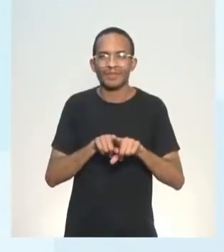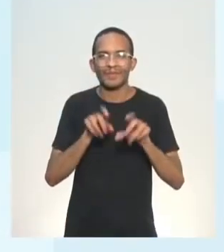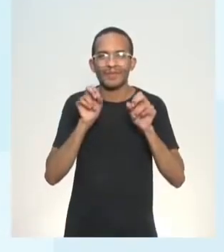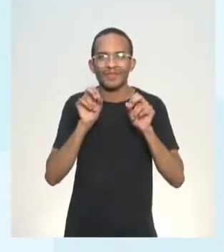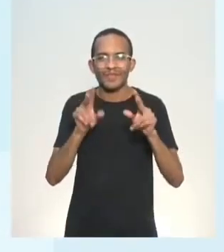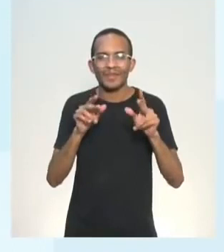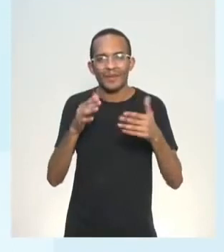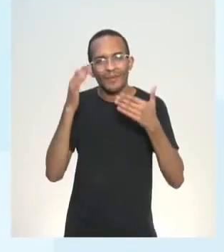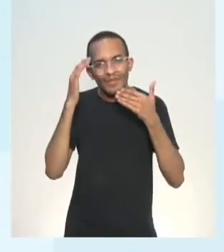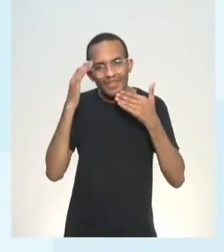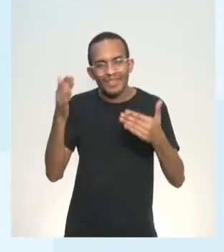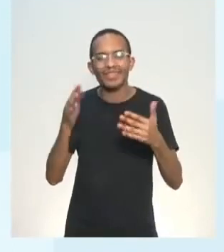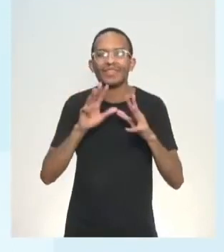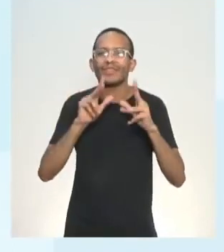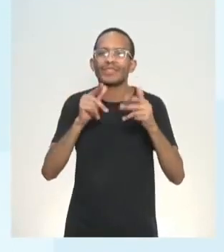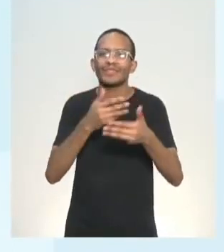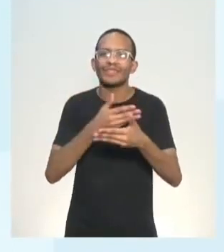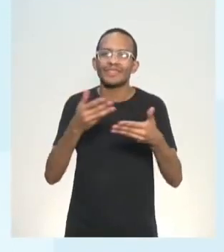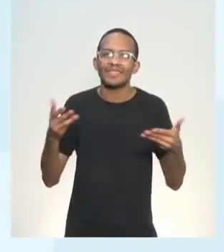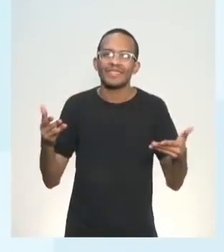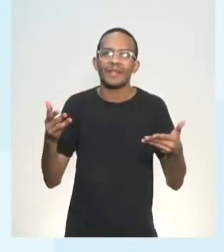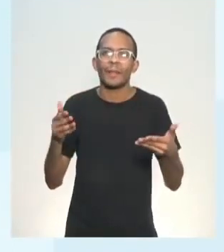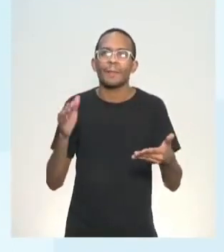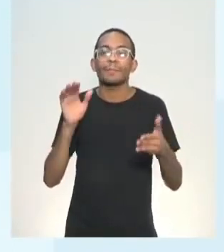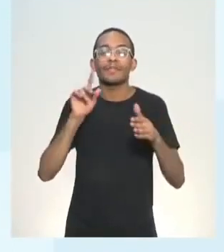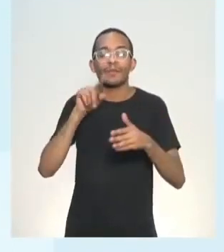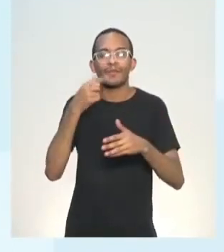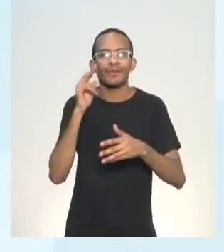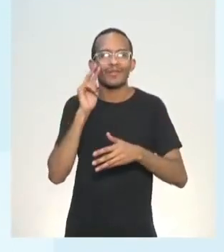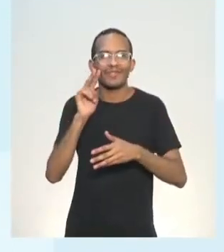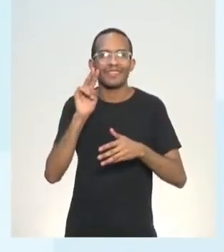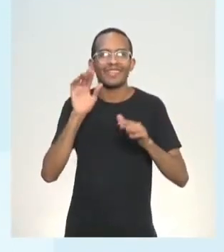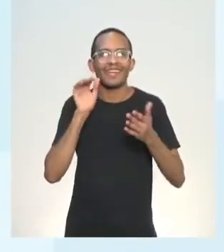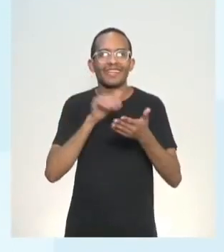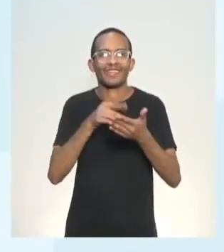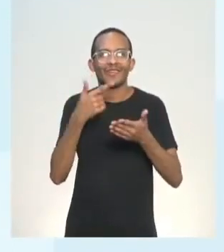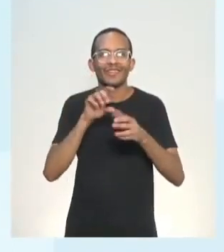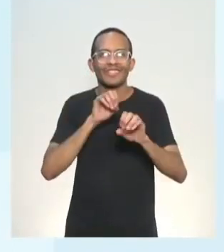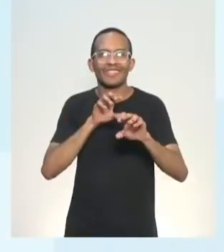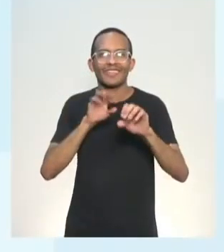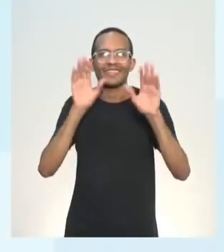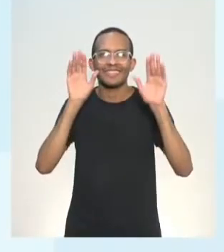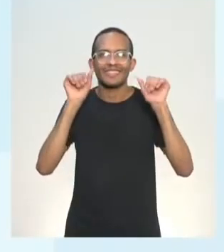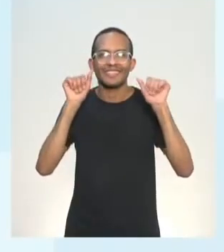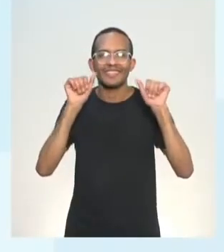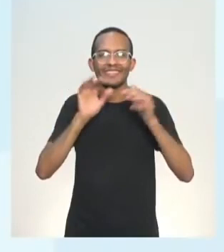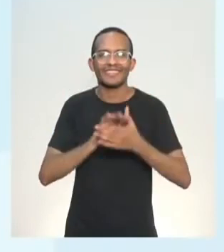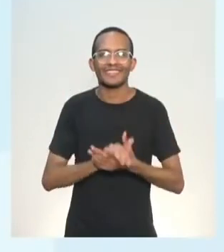ok? Muito obrigada a todos vocês, e a gente se vê. Até a próxima aula. Tchau, tchau.